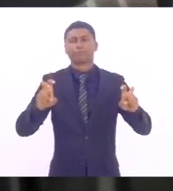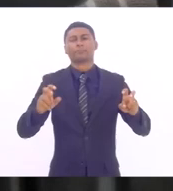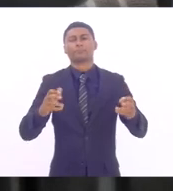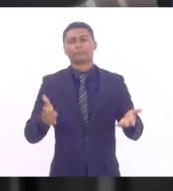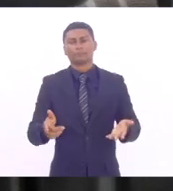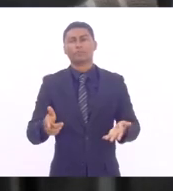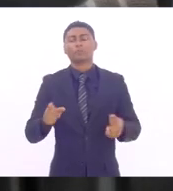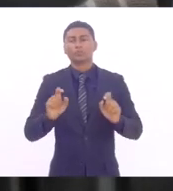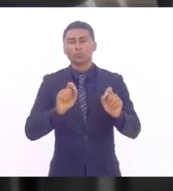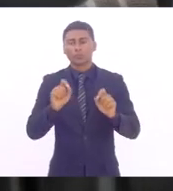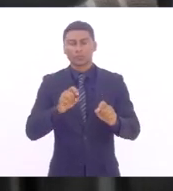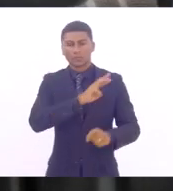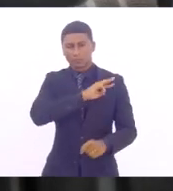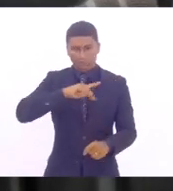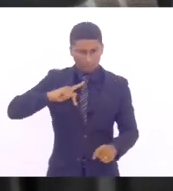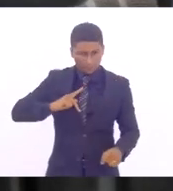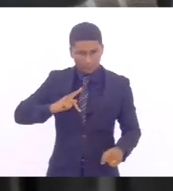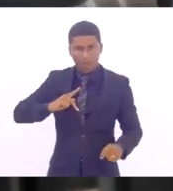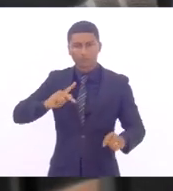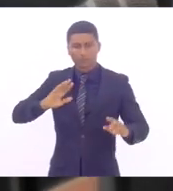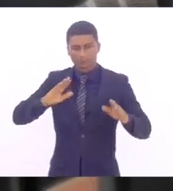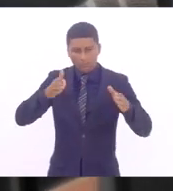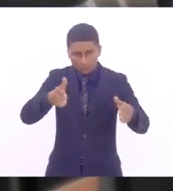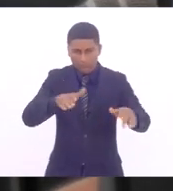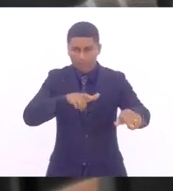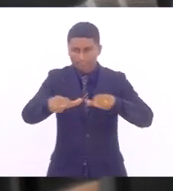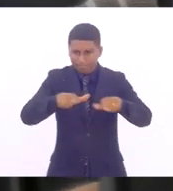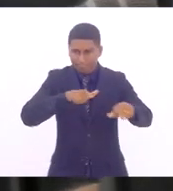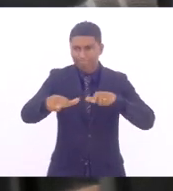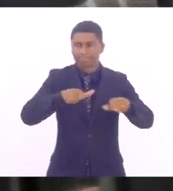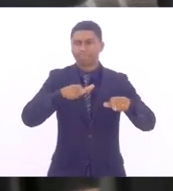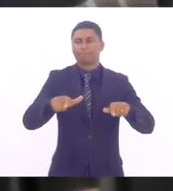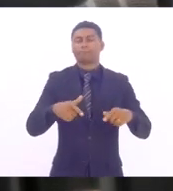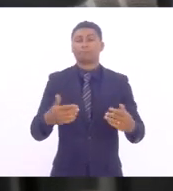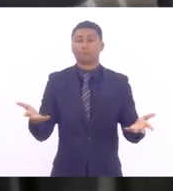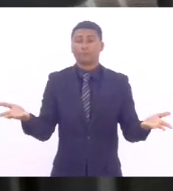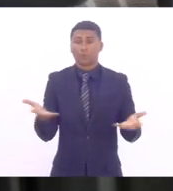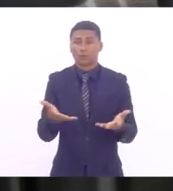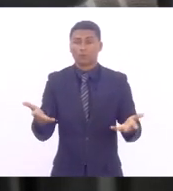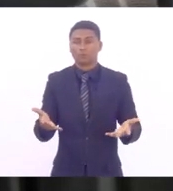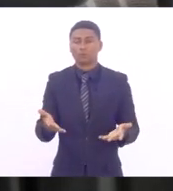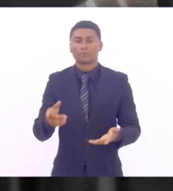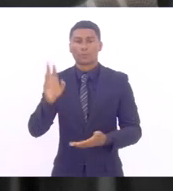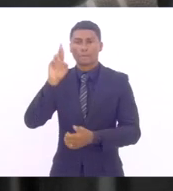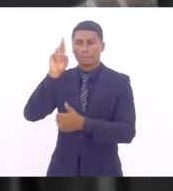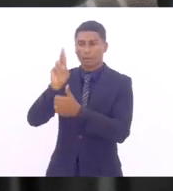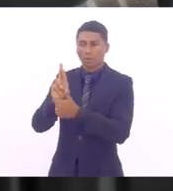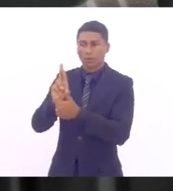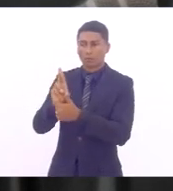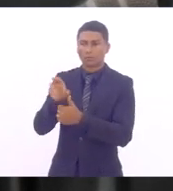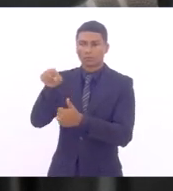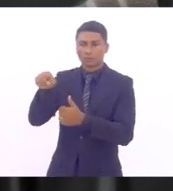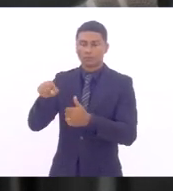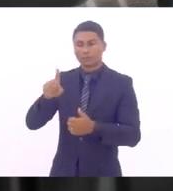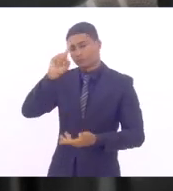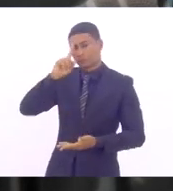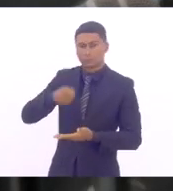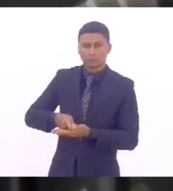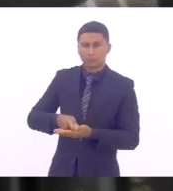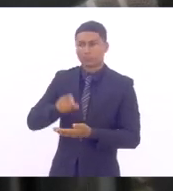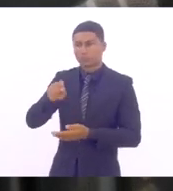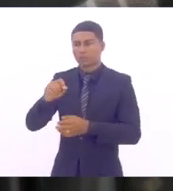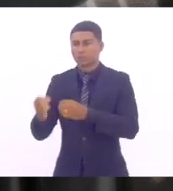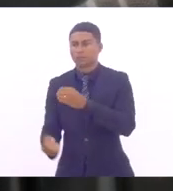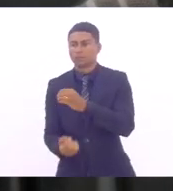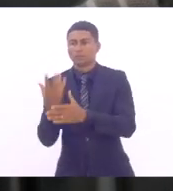personalizando a atuação do Ministério Público. Nesse momento, atualmente, o Procurador-Geral tomou a iniciativa e criou uma